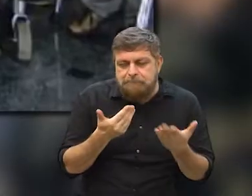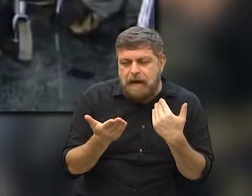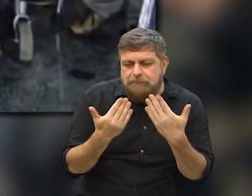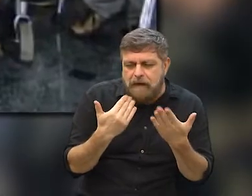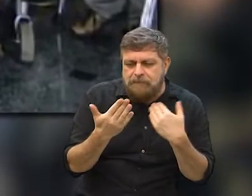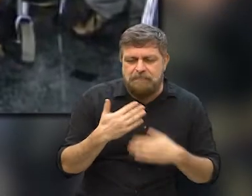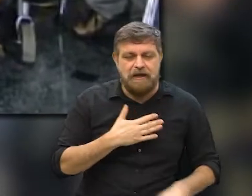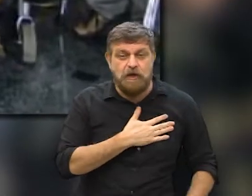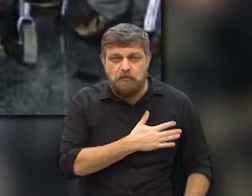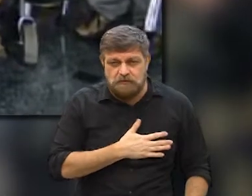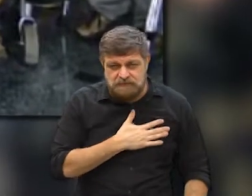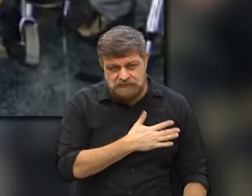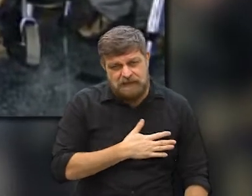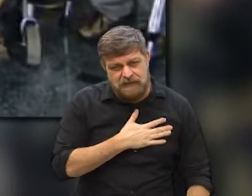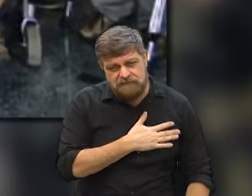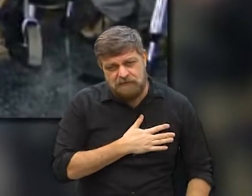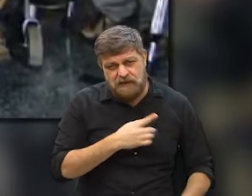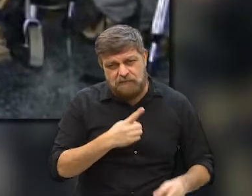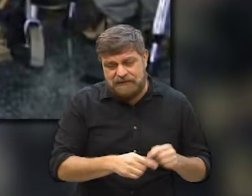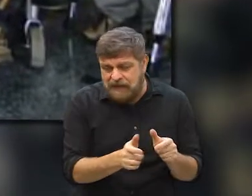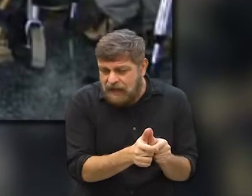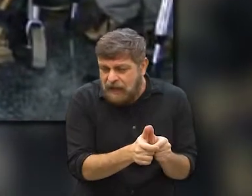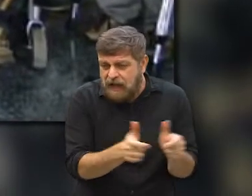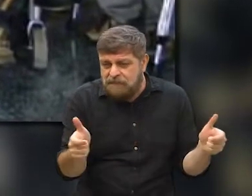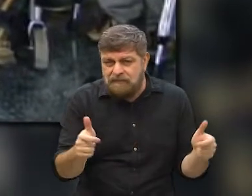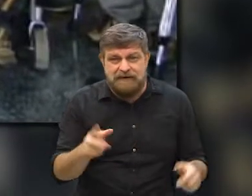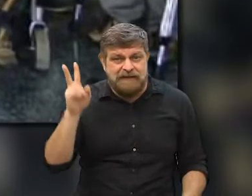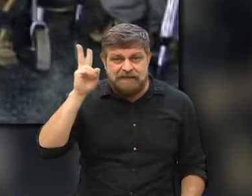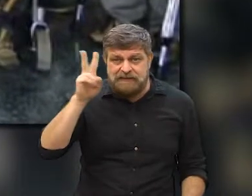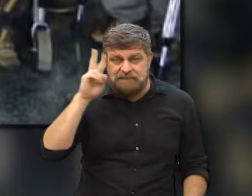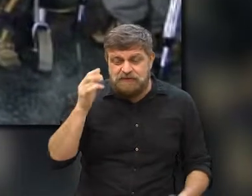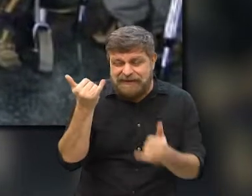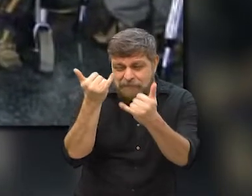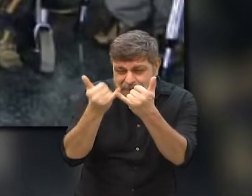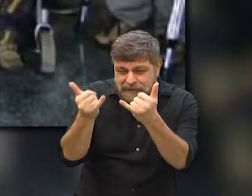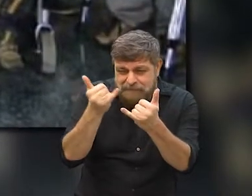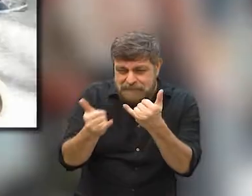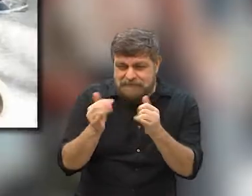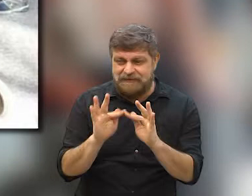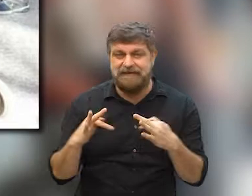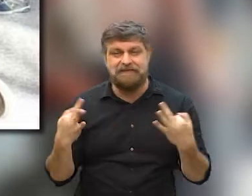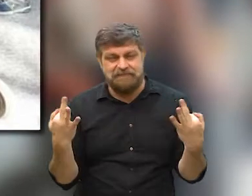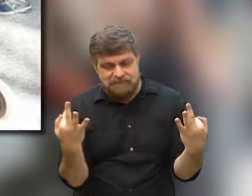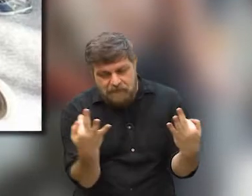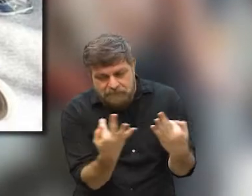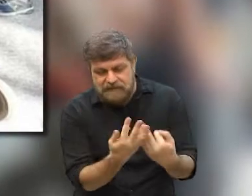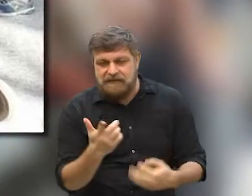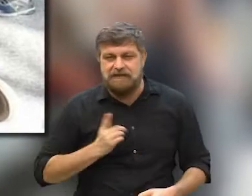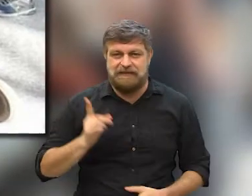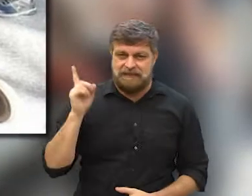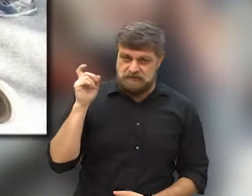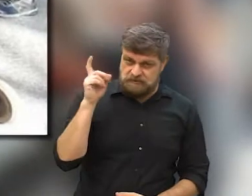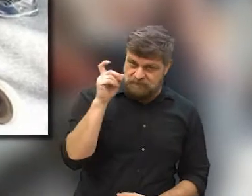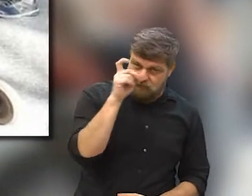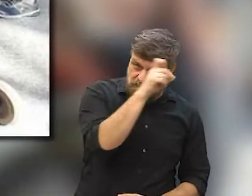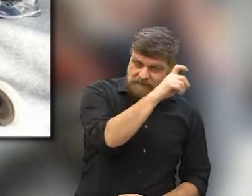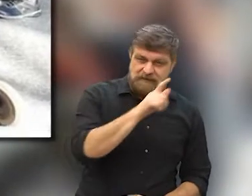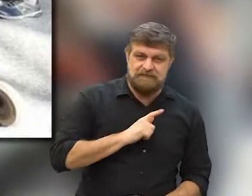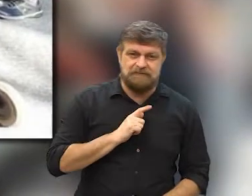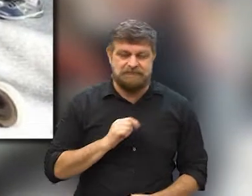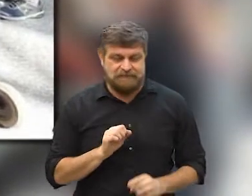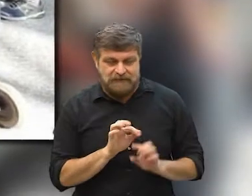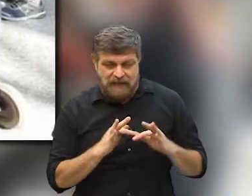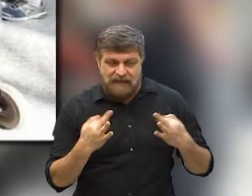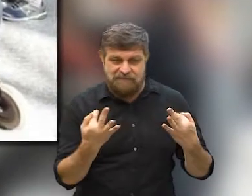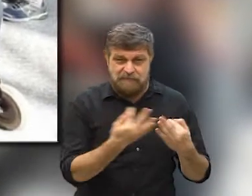que eu mais gostava, porque a maioria tem a mesma história, né? A família, as dificuldades dentro do convívio